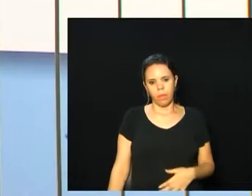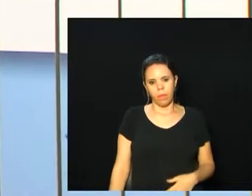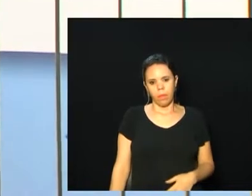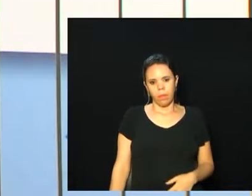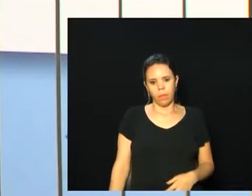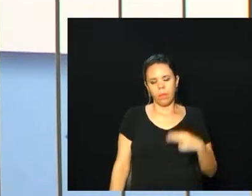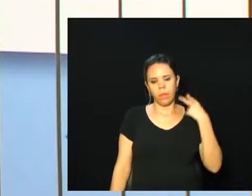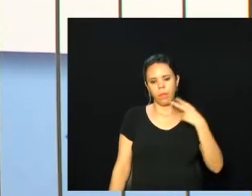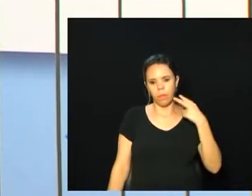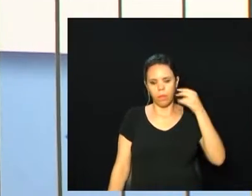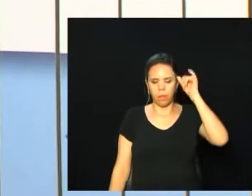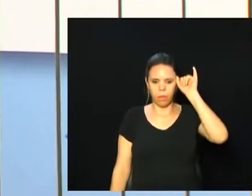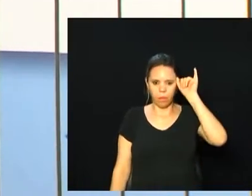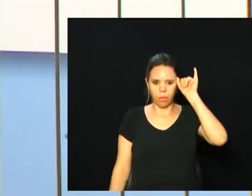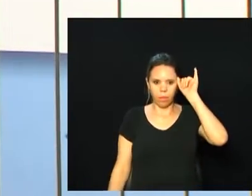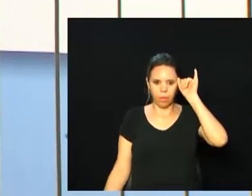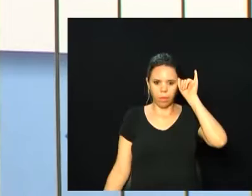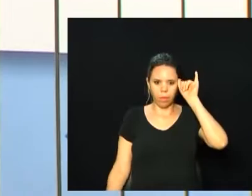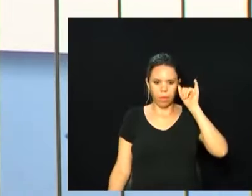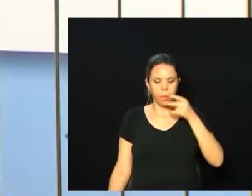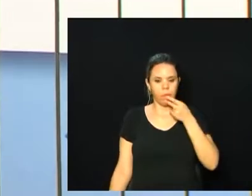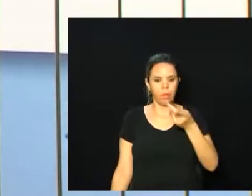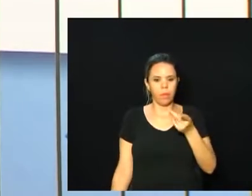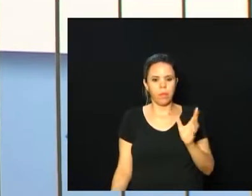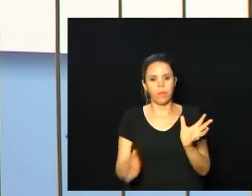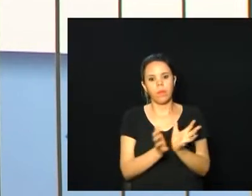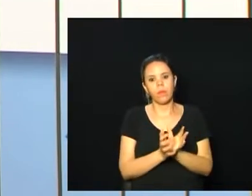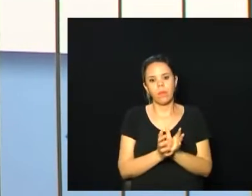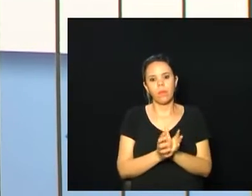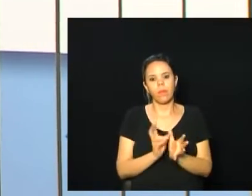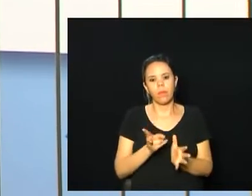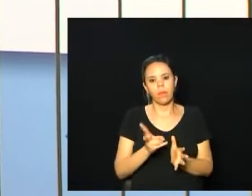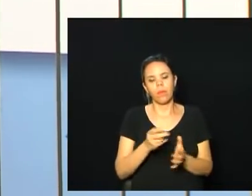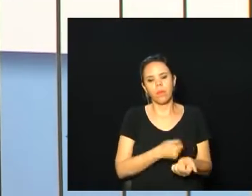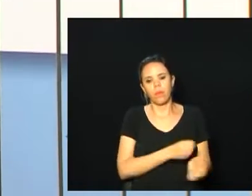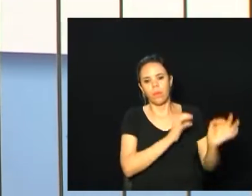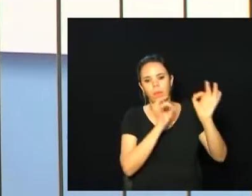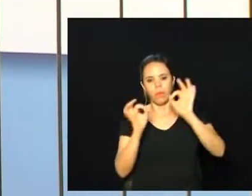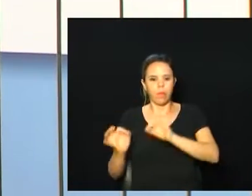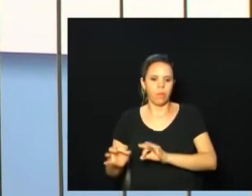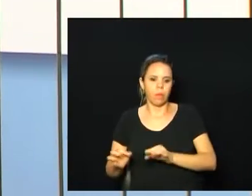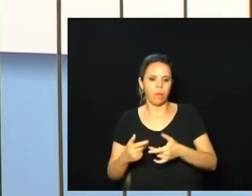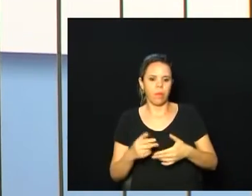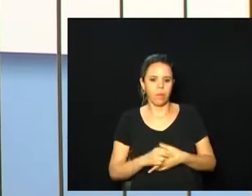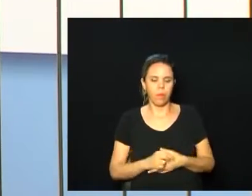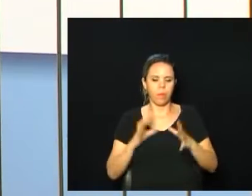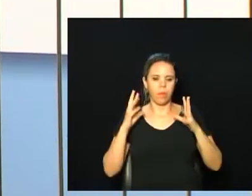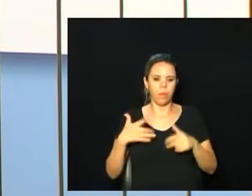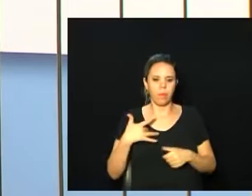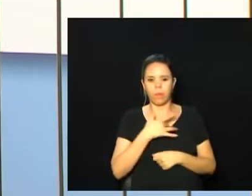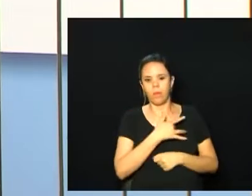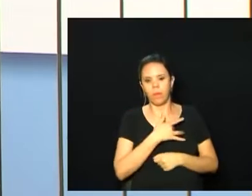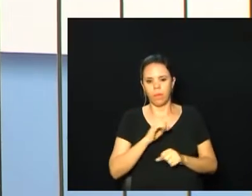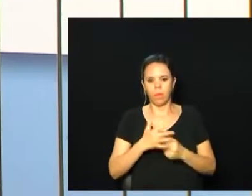O vereador Paulo Búfalo disse que a comissão vai continuar acompanhando a situação sanitária em relação